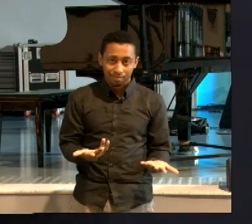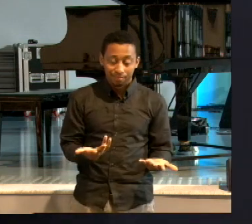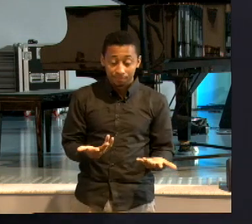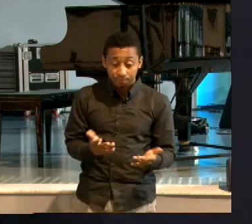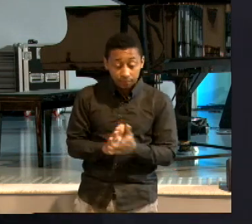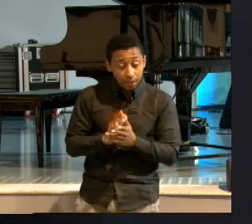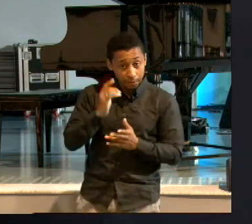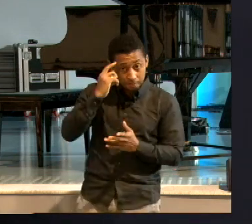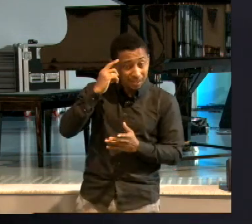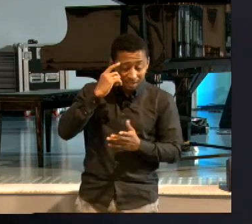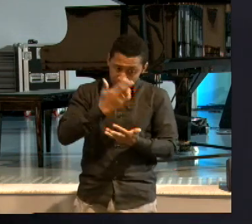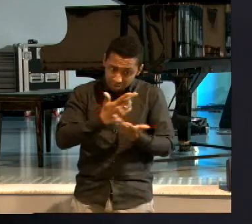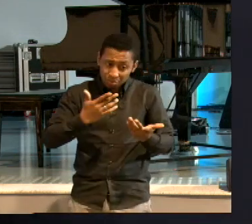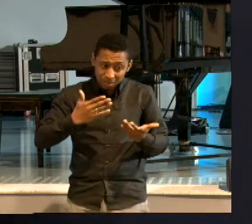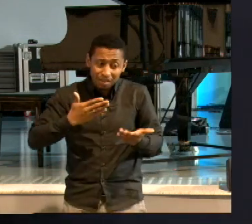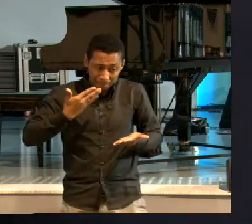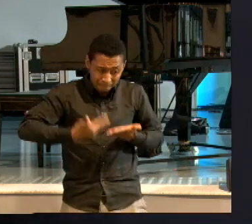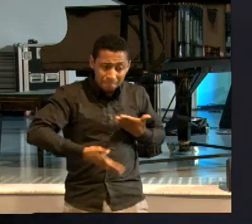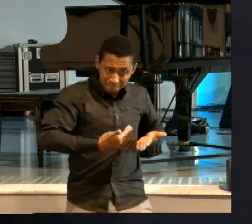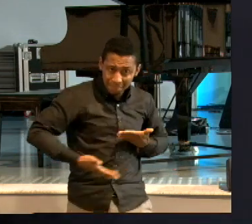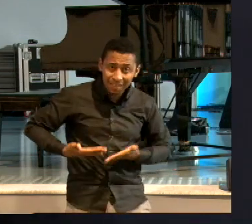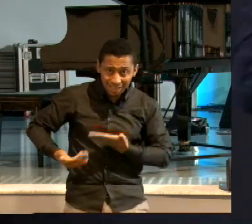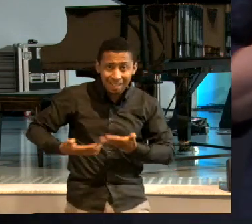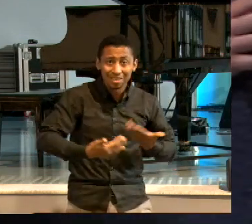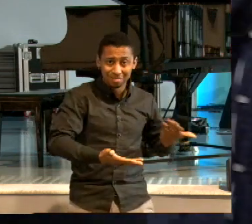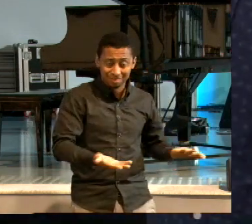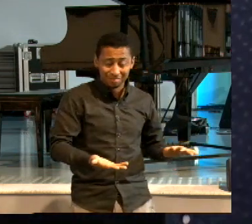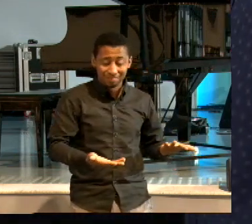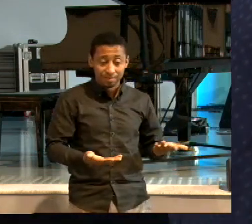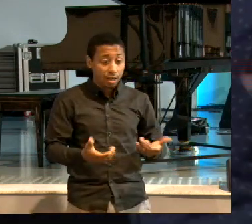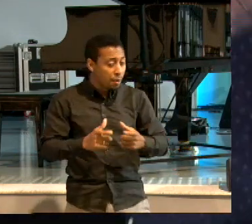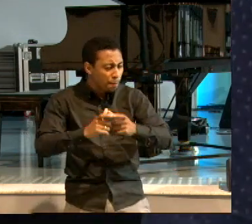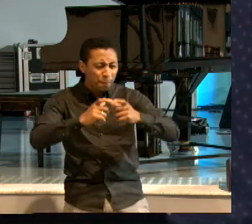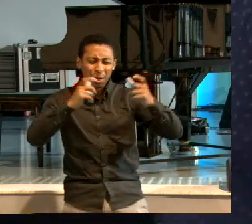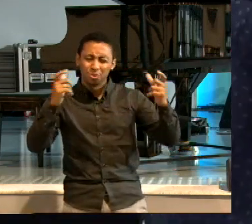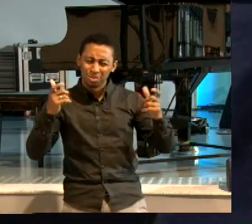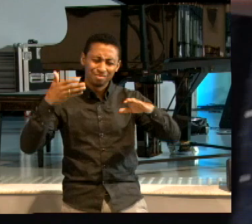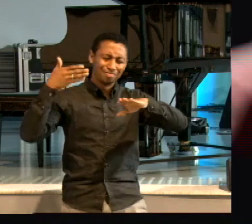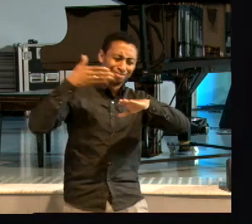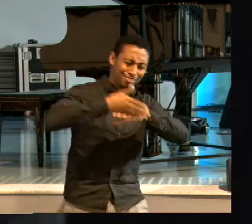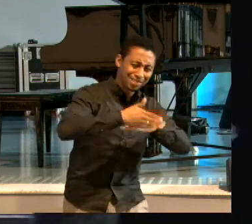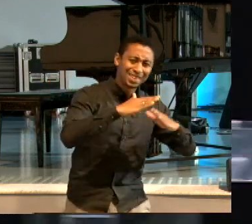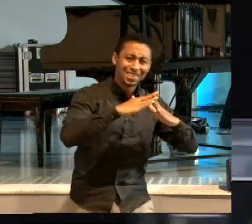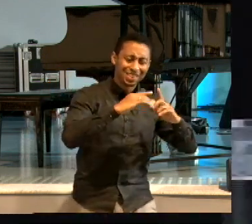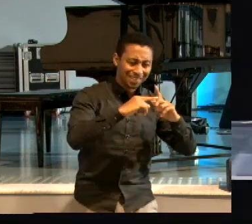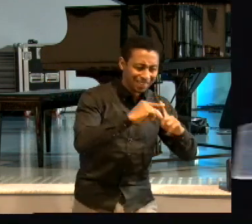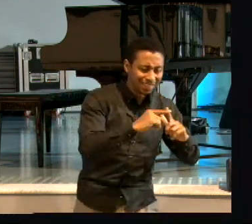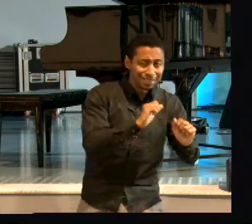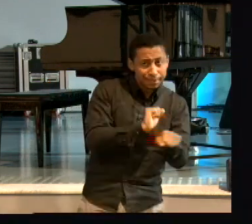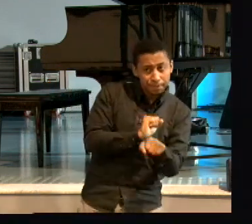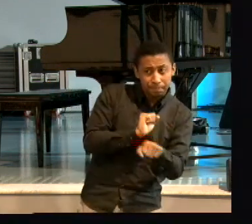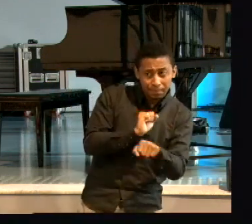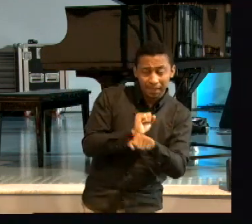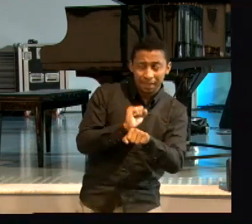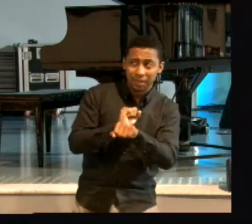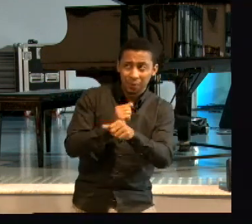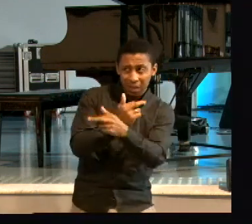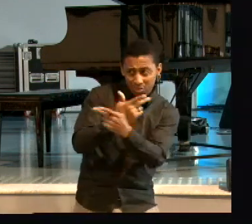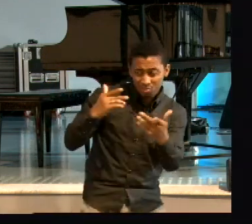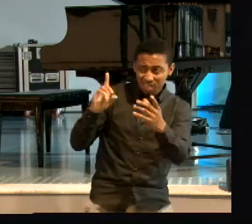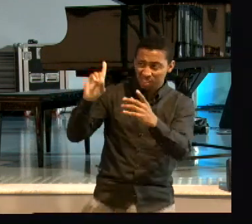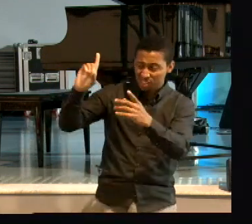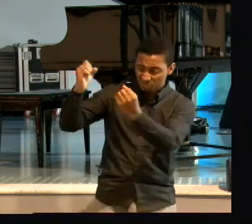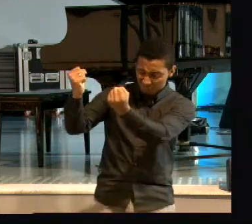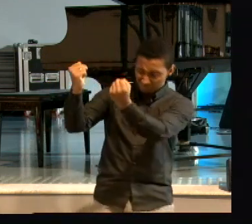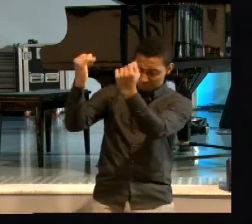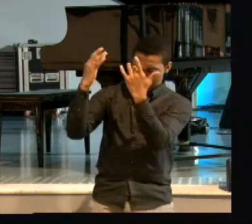tem roubado. Muita gente vem para a igreja, ele está olhando aquela provisão inteira que Deus ofereceu. Consciente ou inconsciente,